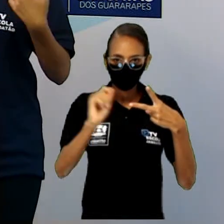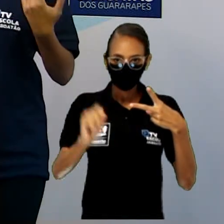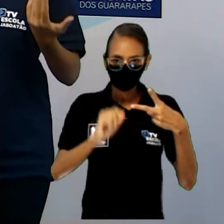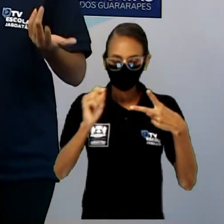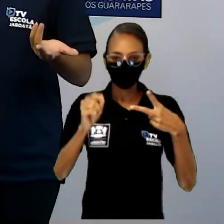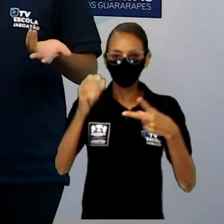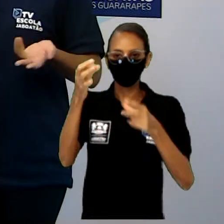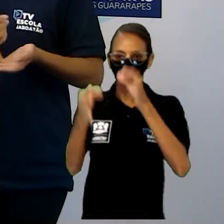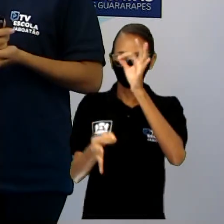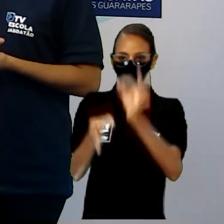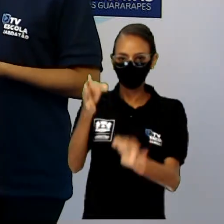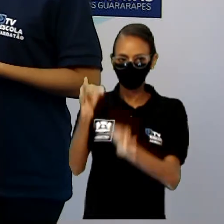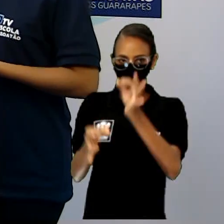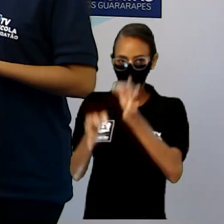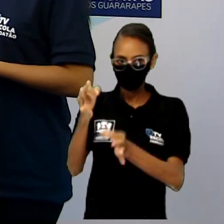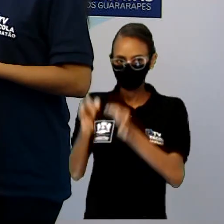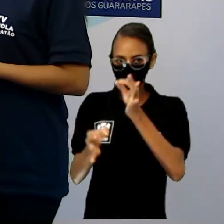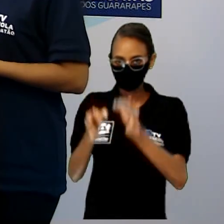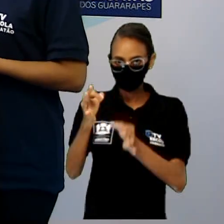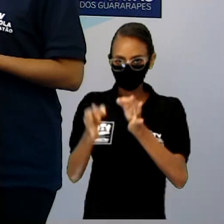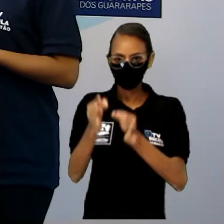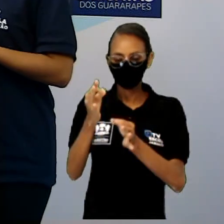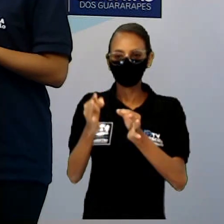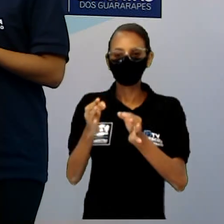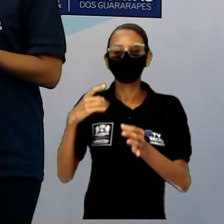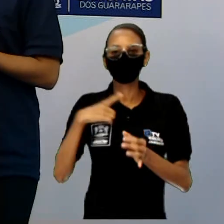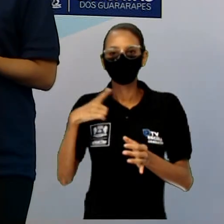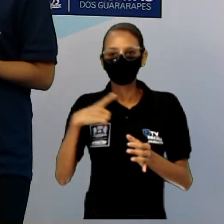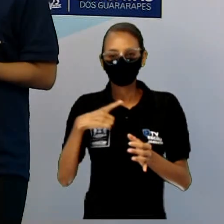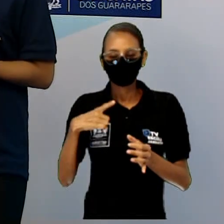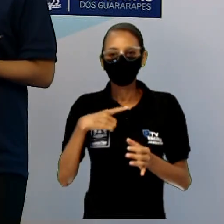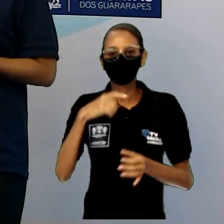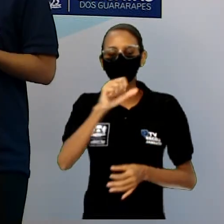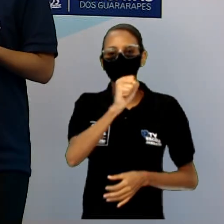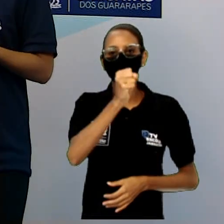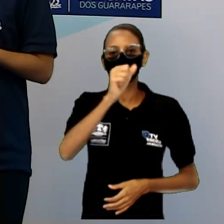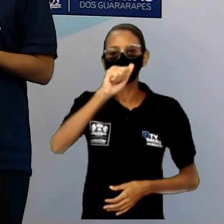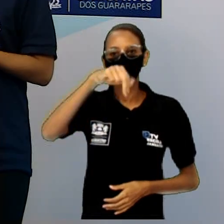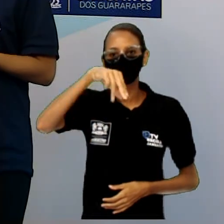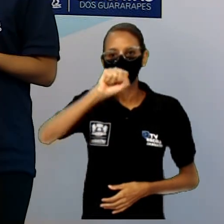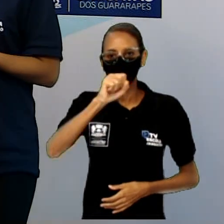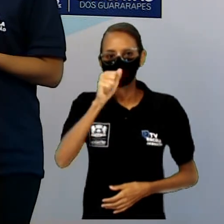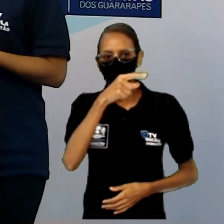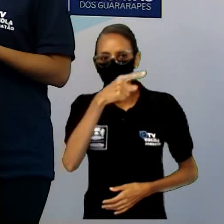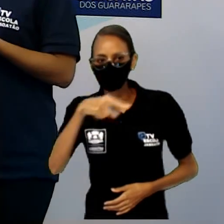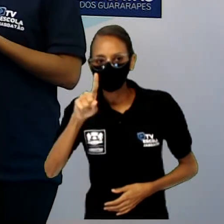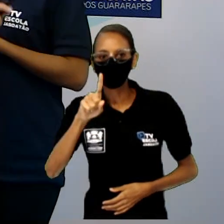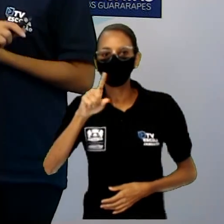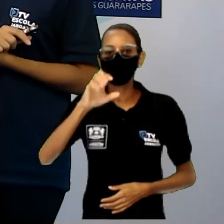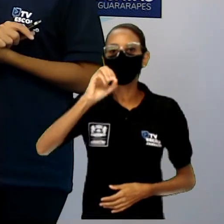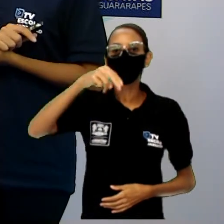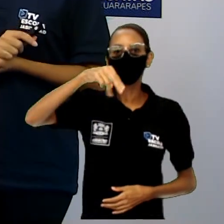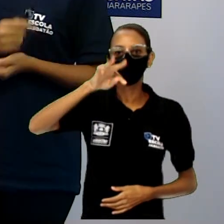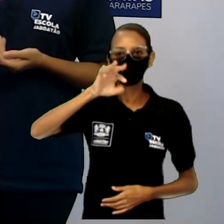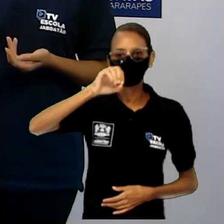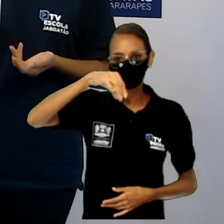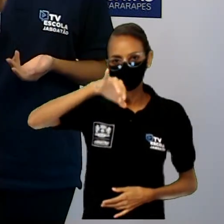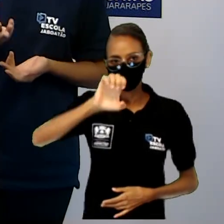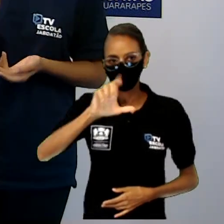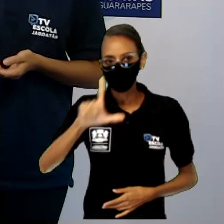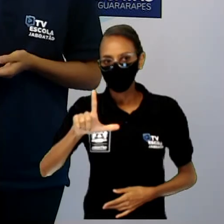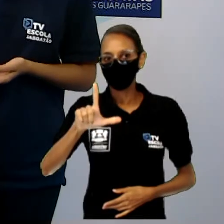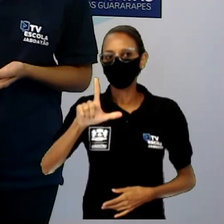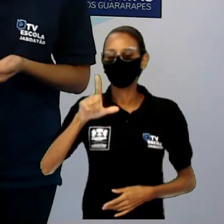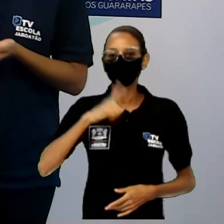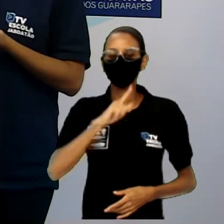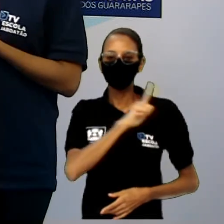que aí eu destaco as figuras de Sansão, Otoniel, Gideão e Samuel. E por